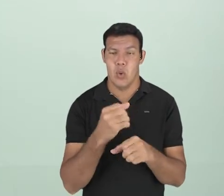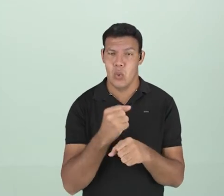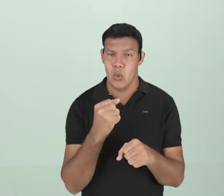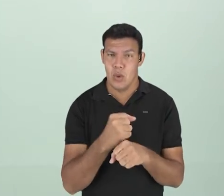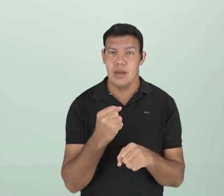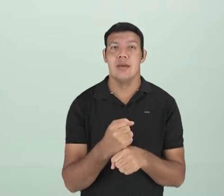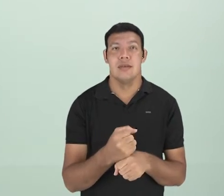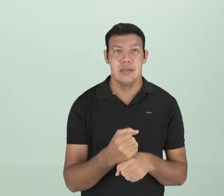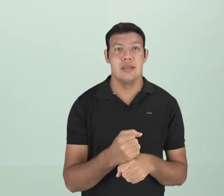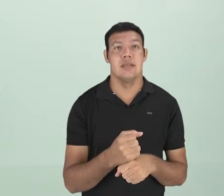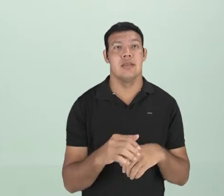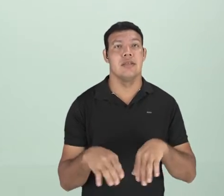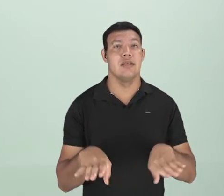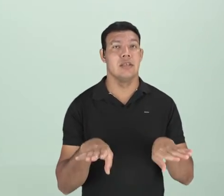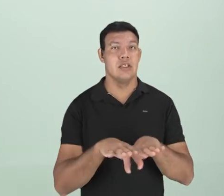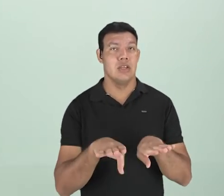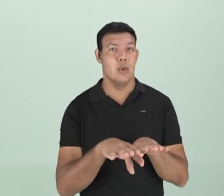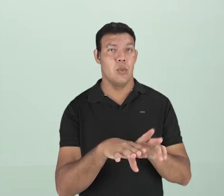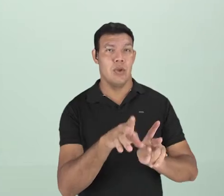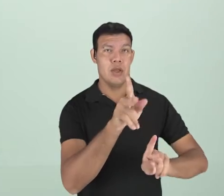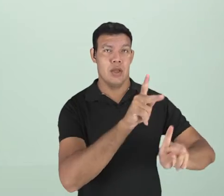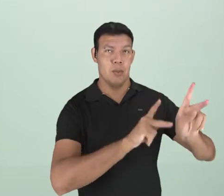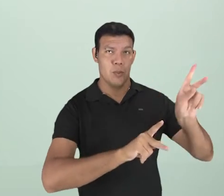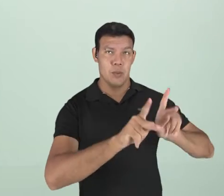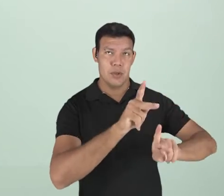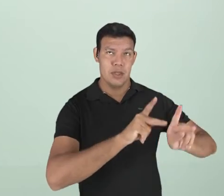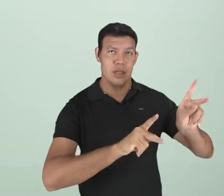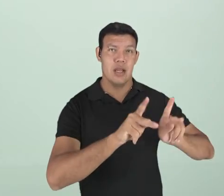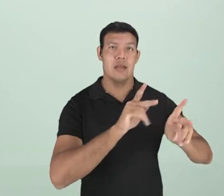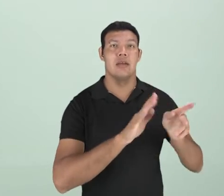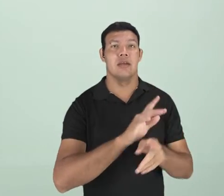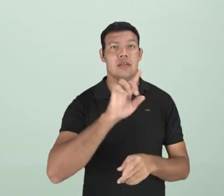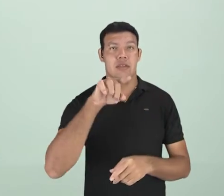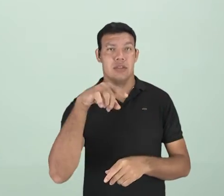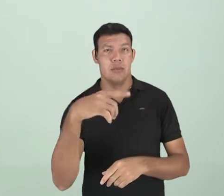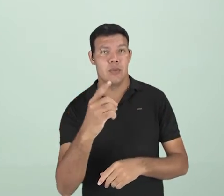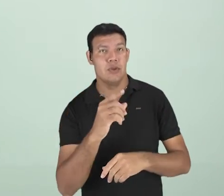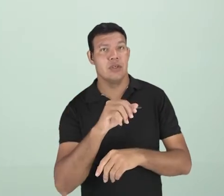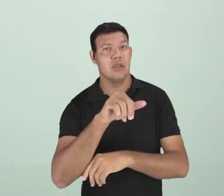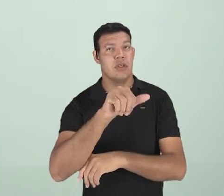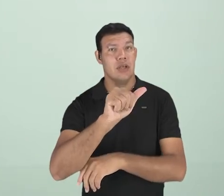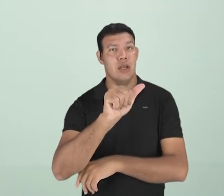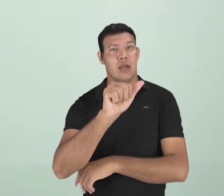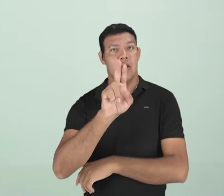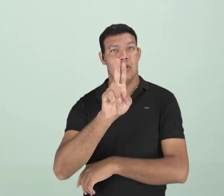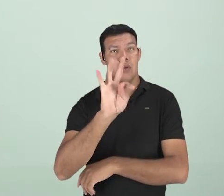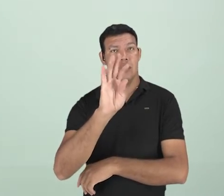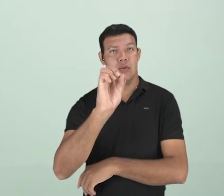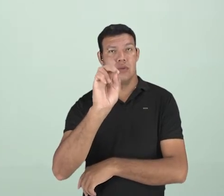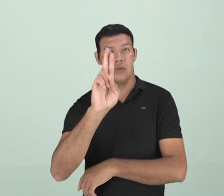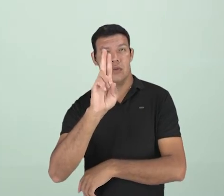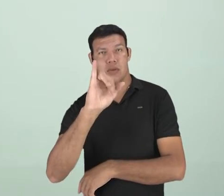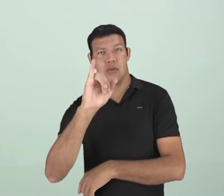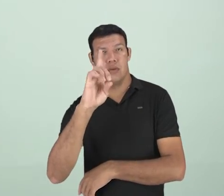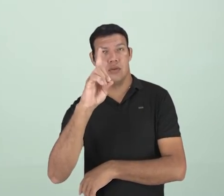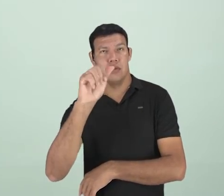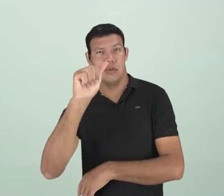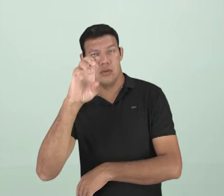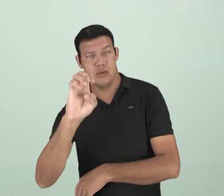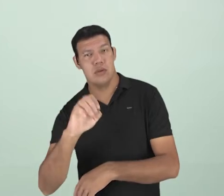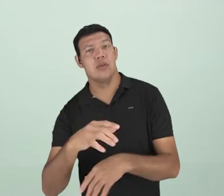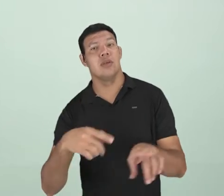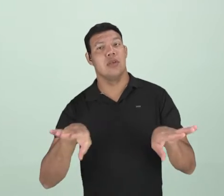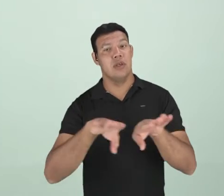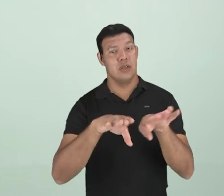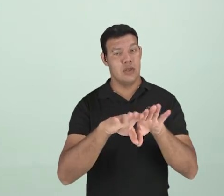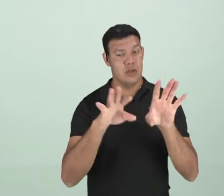depois a articulação. Como é que esses autores, escritores, pesquisadores conseguem articular